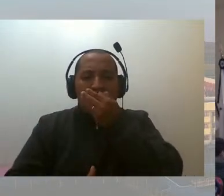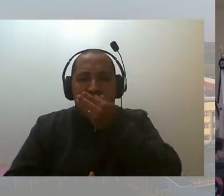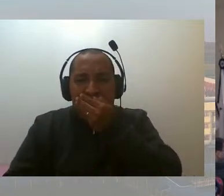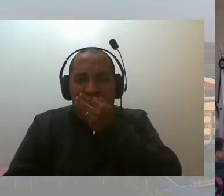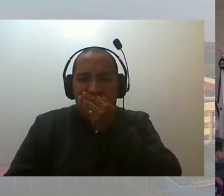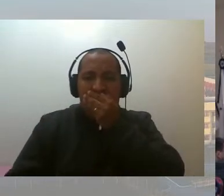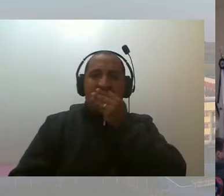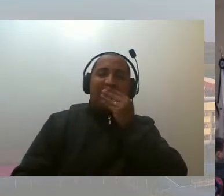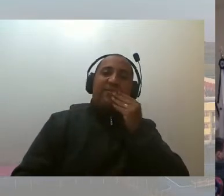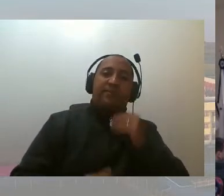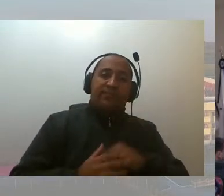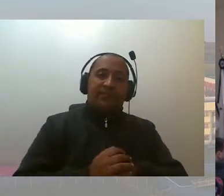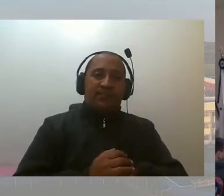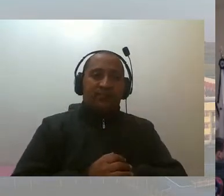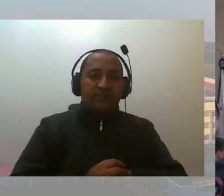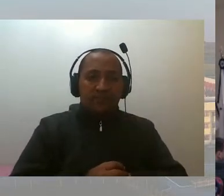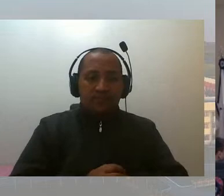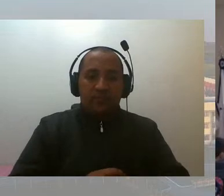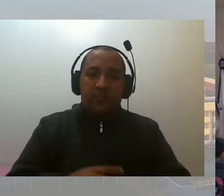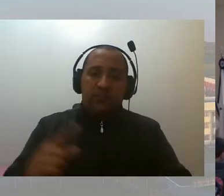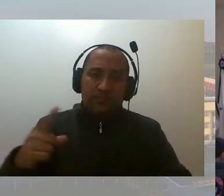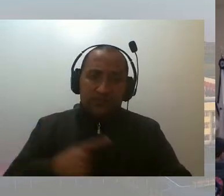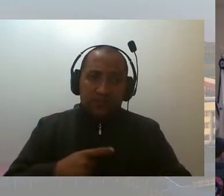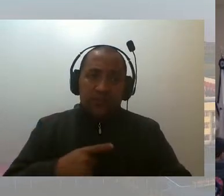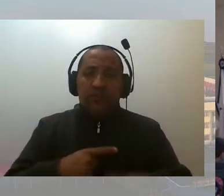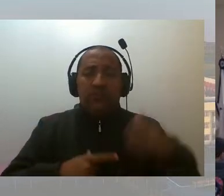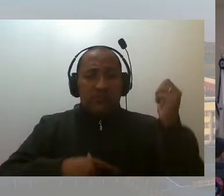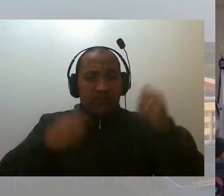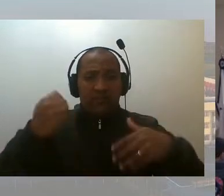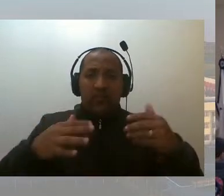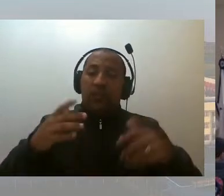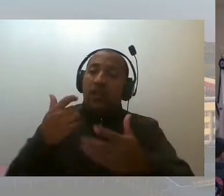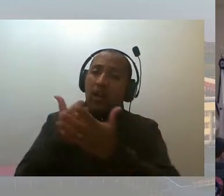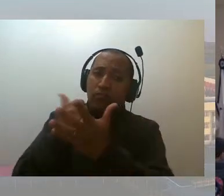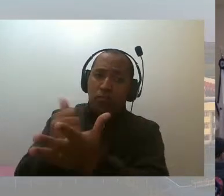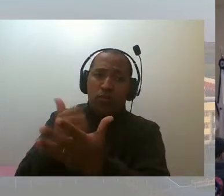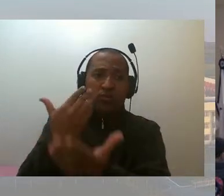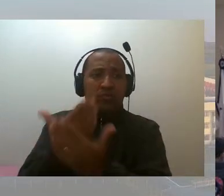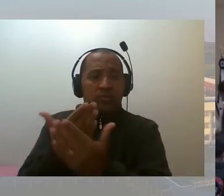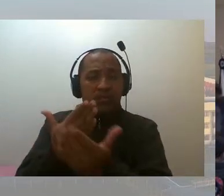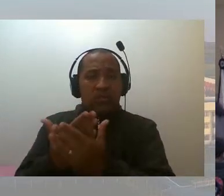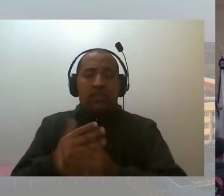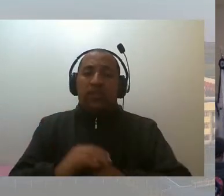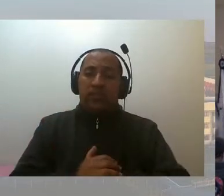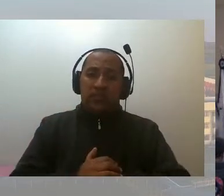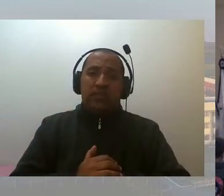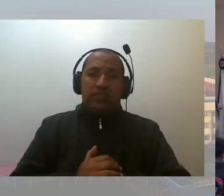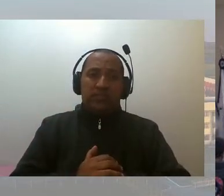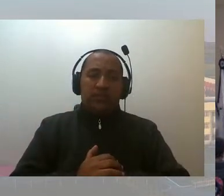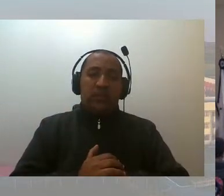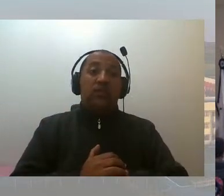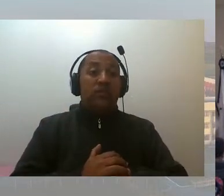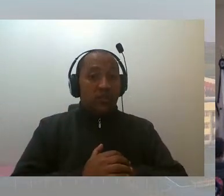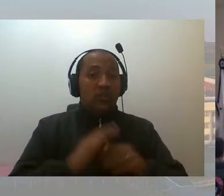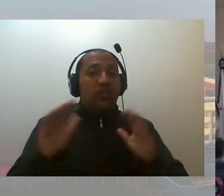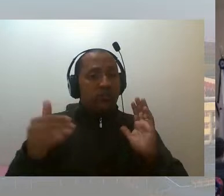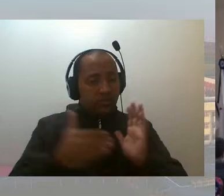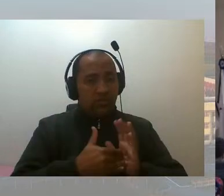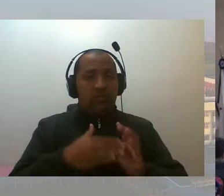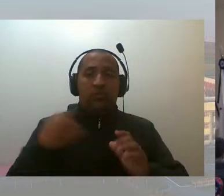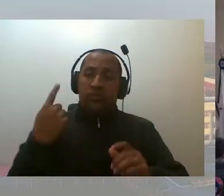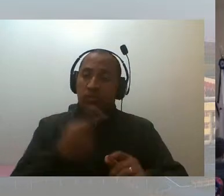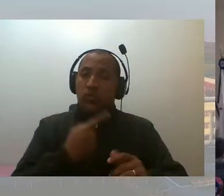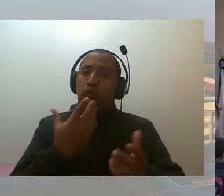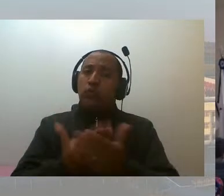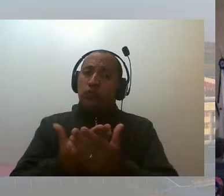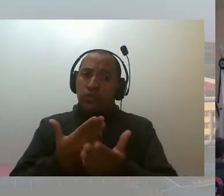desta magnitude para ser estudantil, significa que todos os nossos estudantes